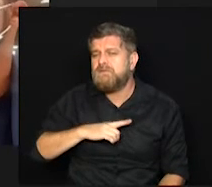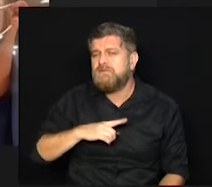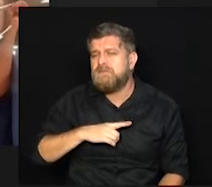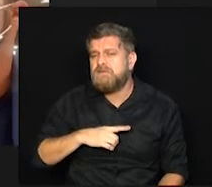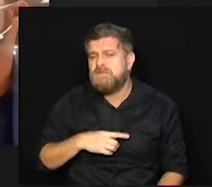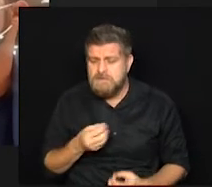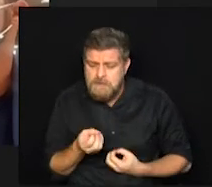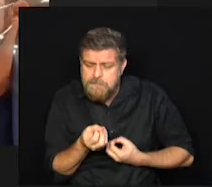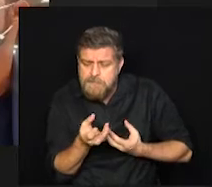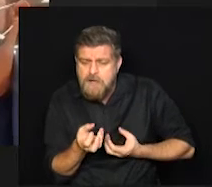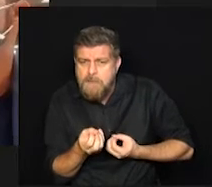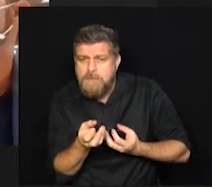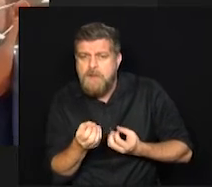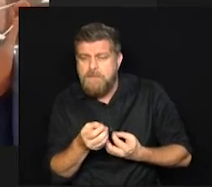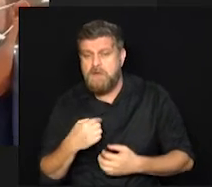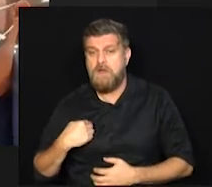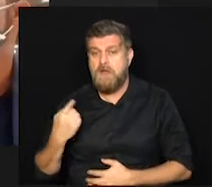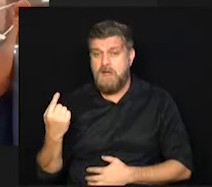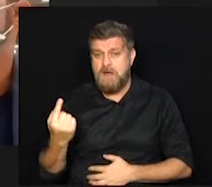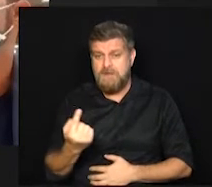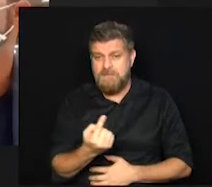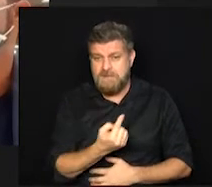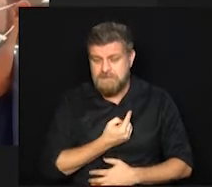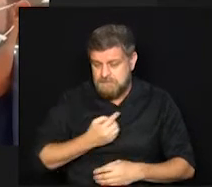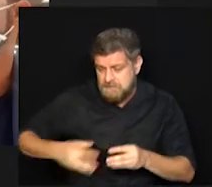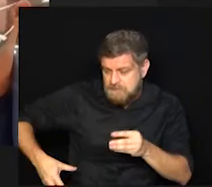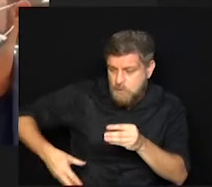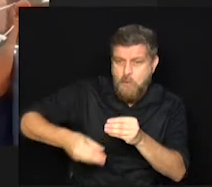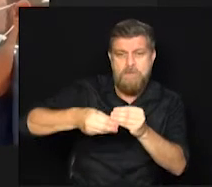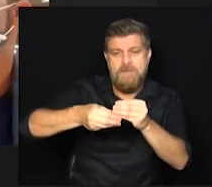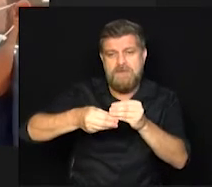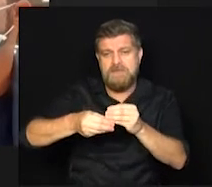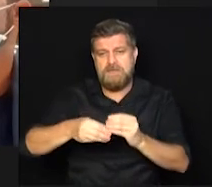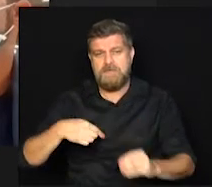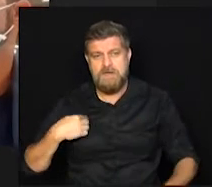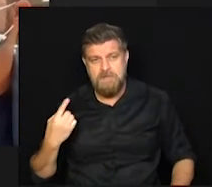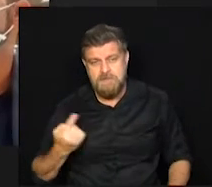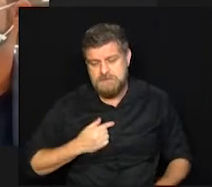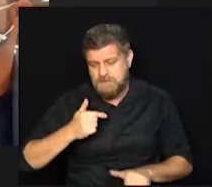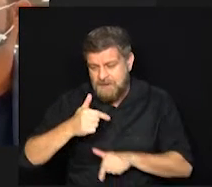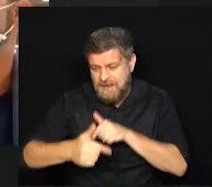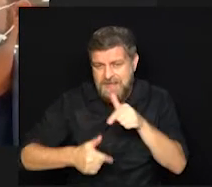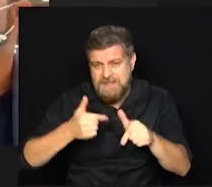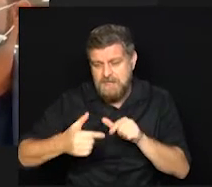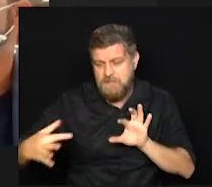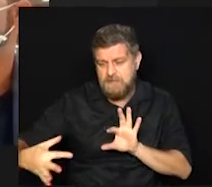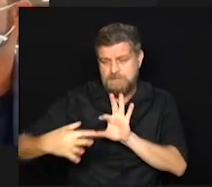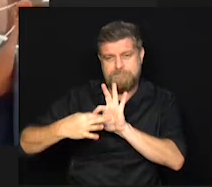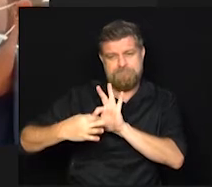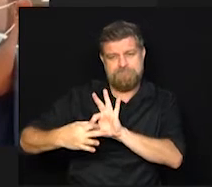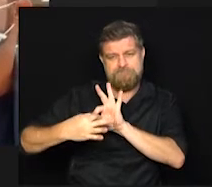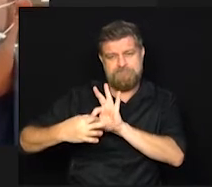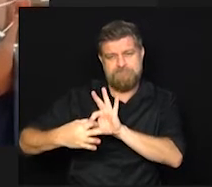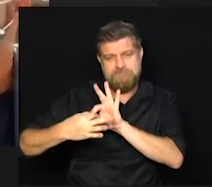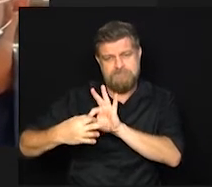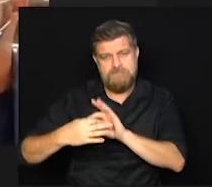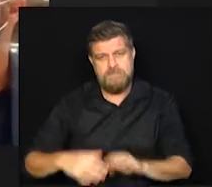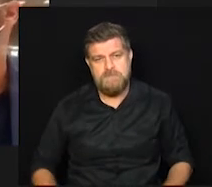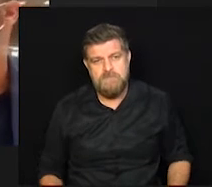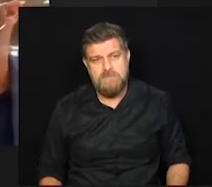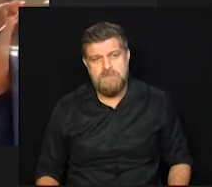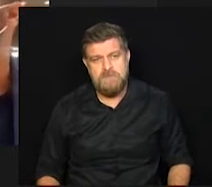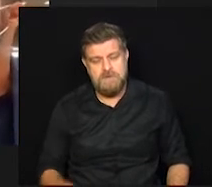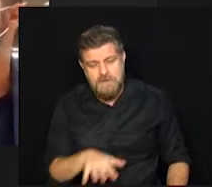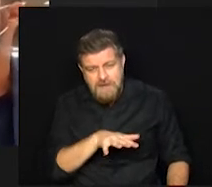para a gente aí que possa somar com a gente, para que possa trabalhar junto? Realmente, né, essa parte